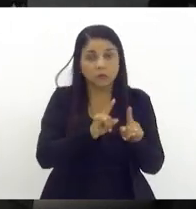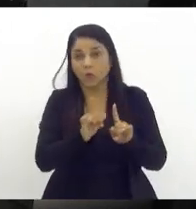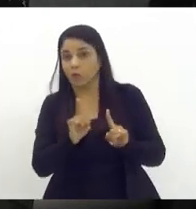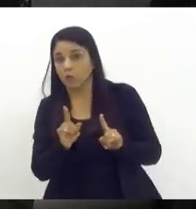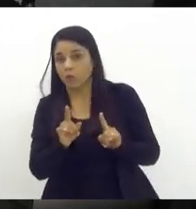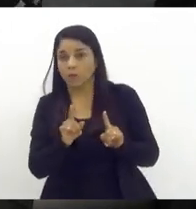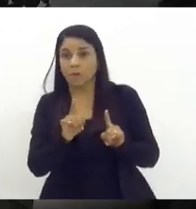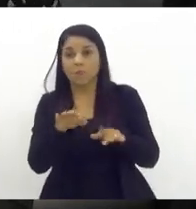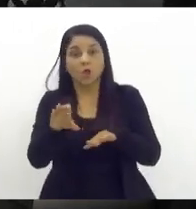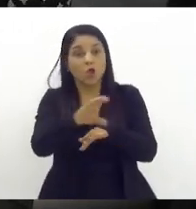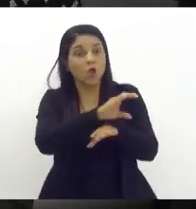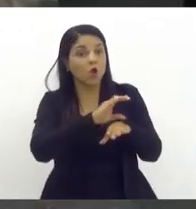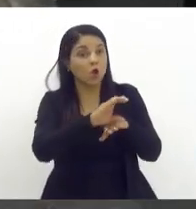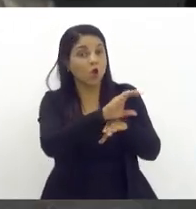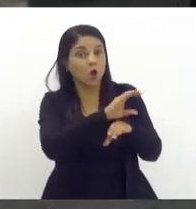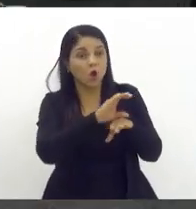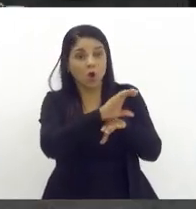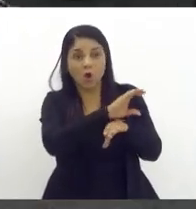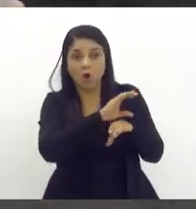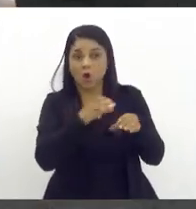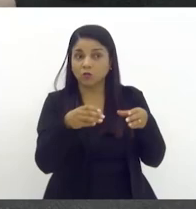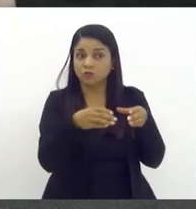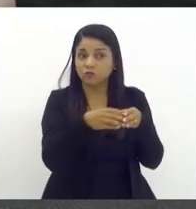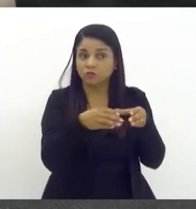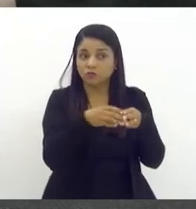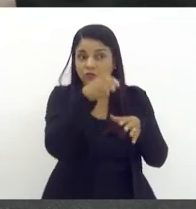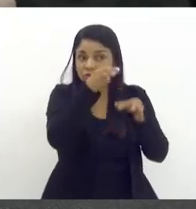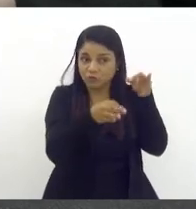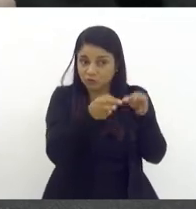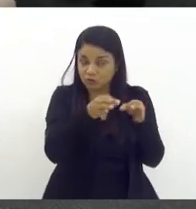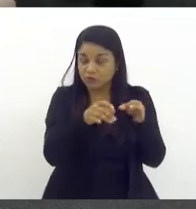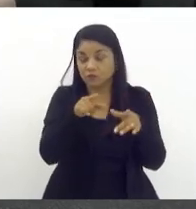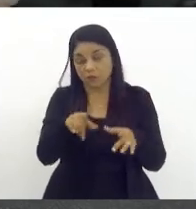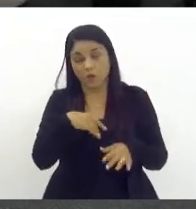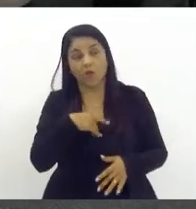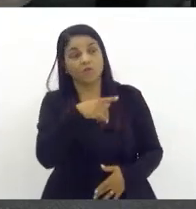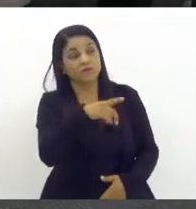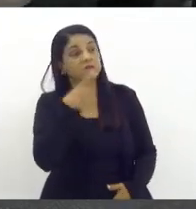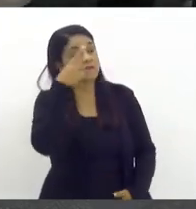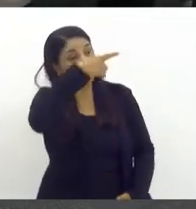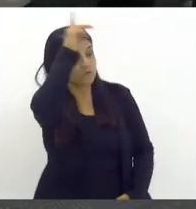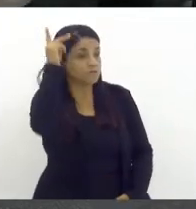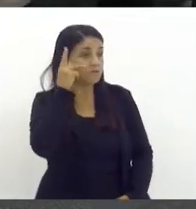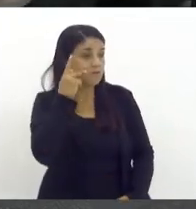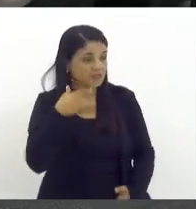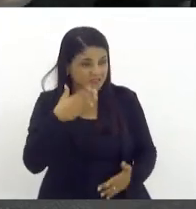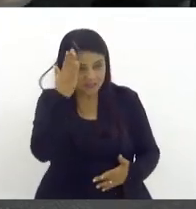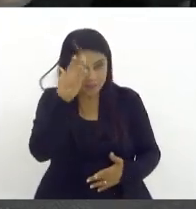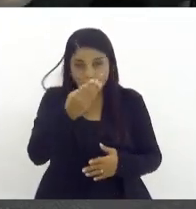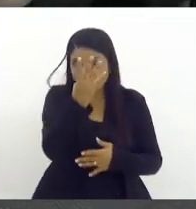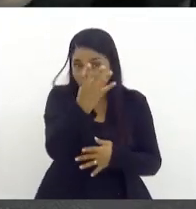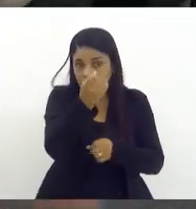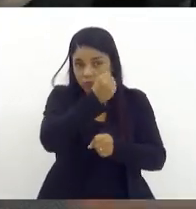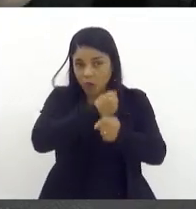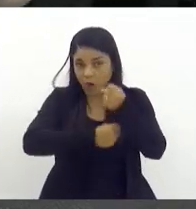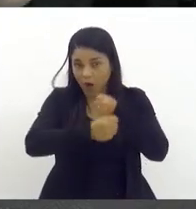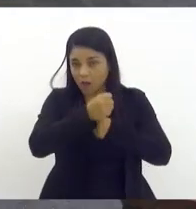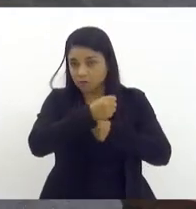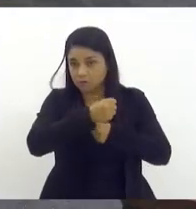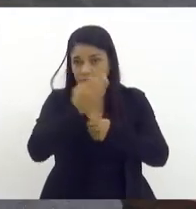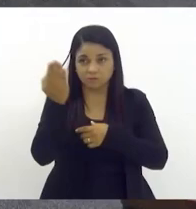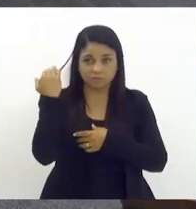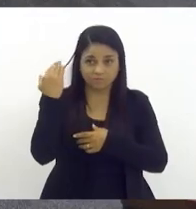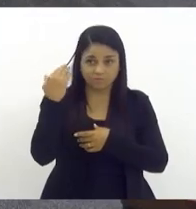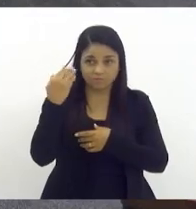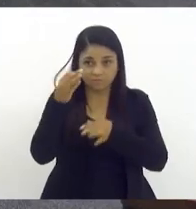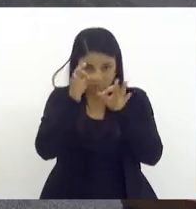Paulo, Comissão de Constituição e deputado, Justiça. Deputado Luiz Paulo... O senhor considera justo 4 anos da última legislatura? Não considero. A gente, eu também